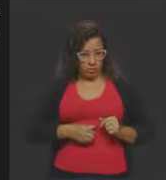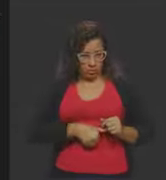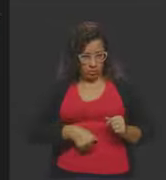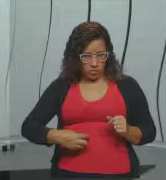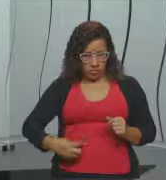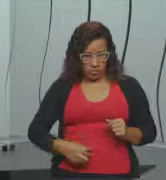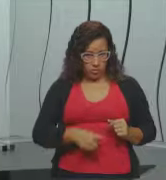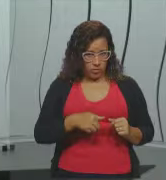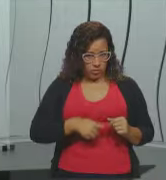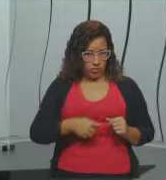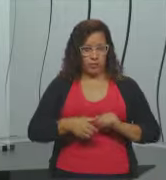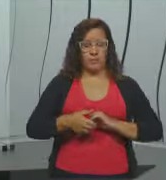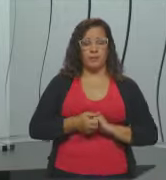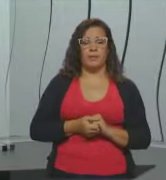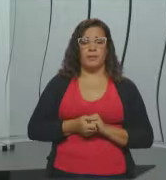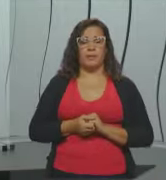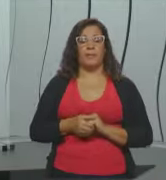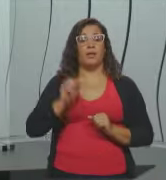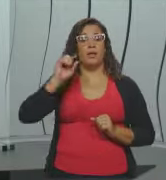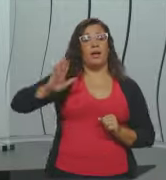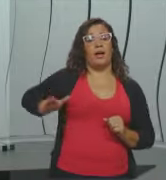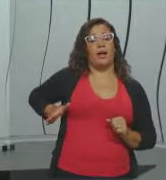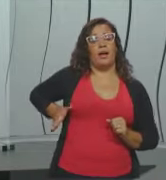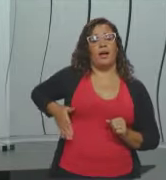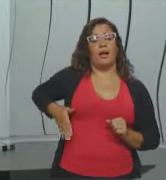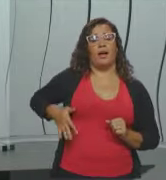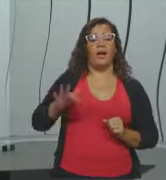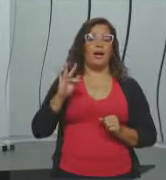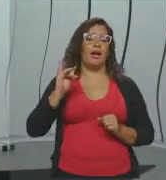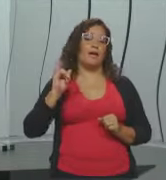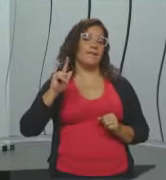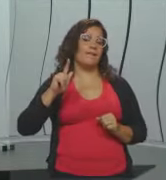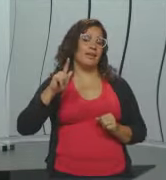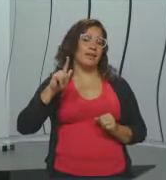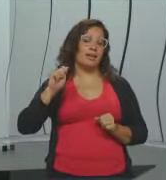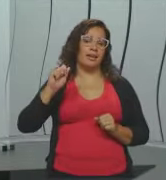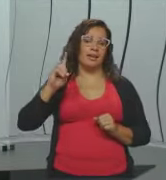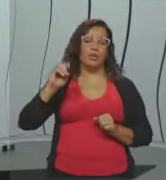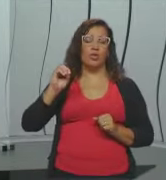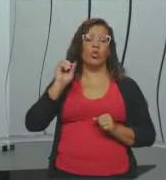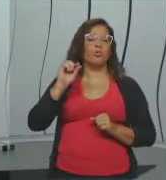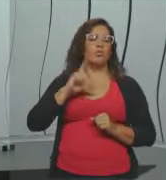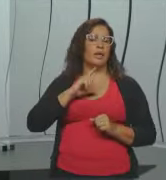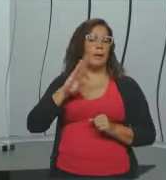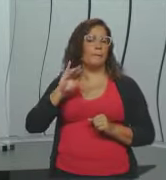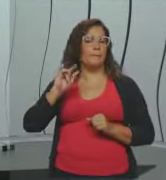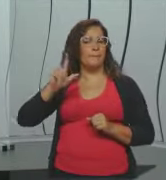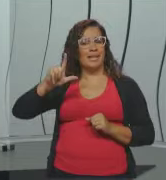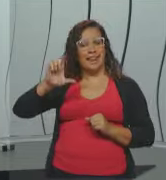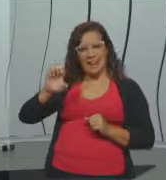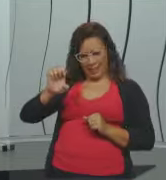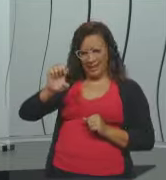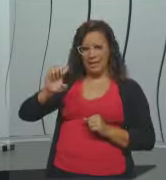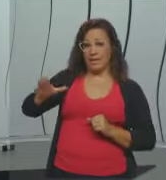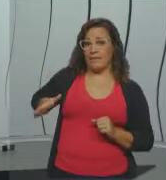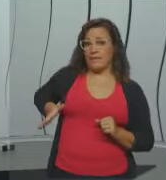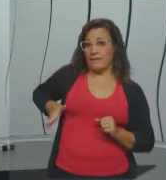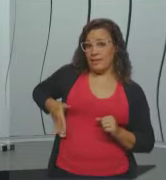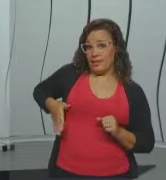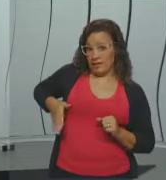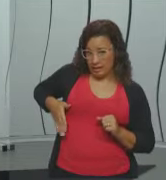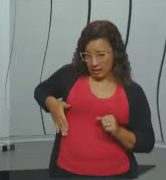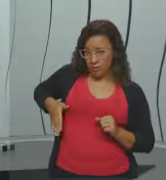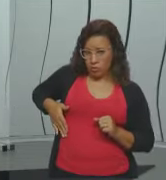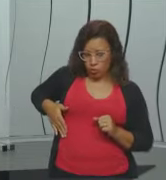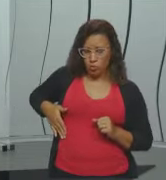do intestino delgado. E o fígado, que eu também falei que produz bile. O fígado, a vesícula biliar do fígado, vai